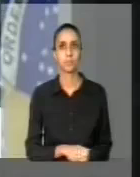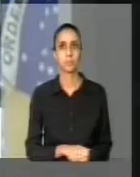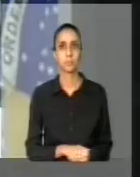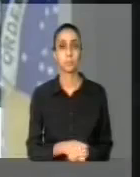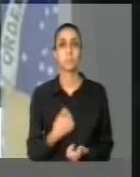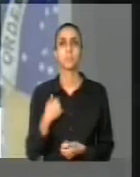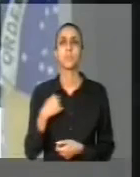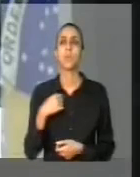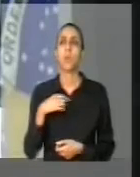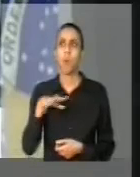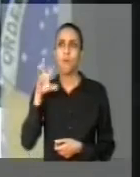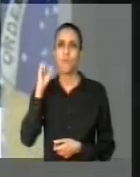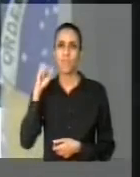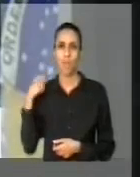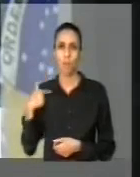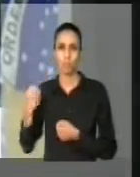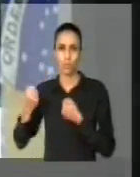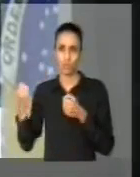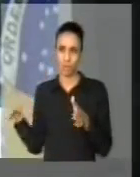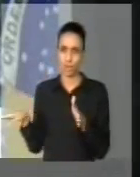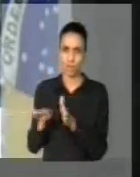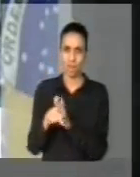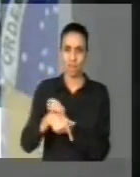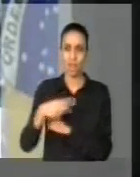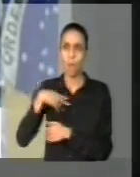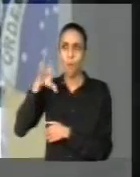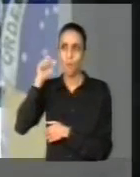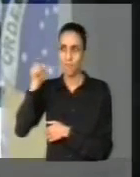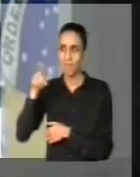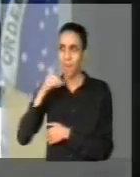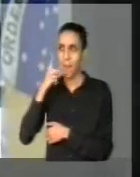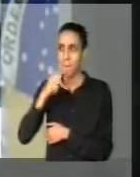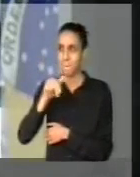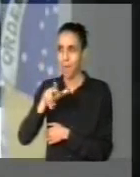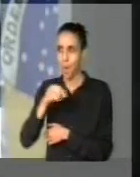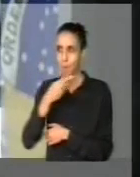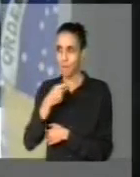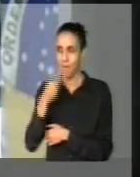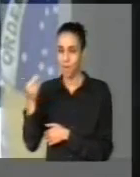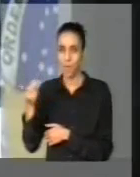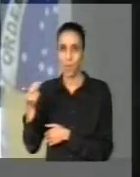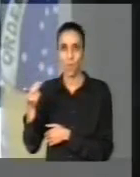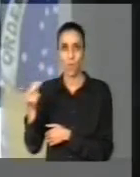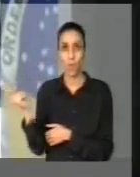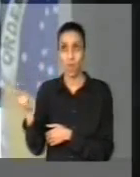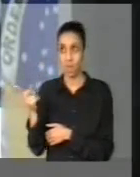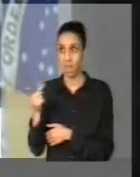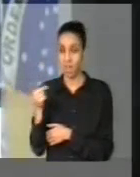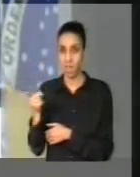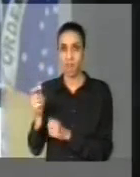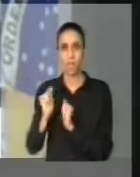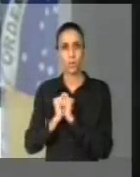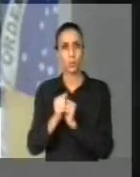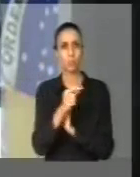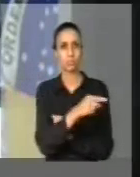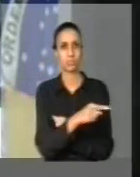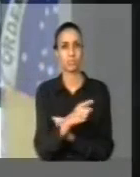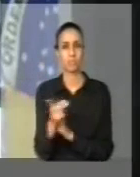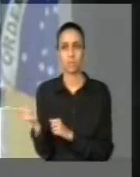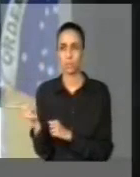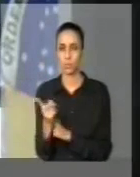Rebelo de Castro, que conviveu com Roberto Campos, que é um homem apaixonado